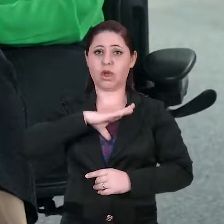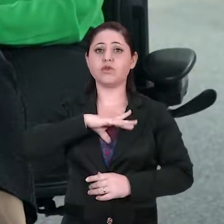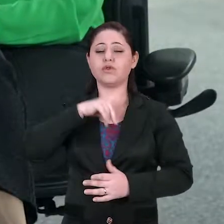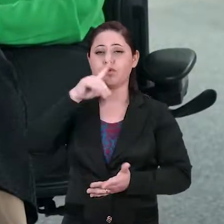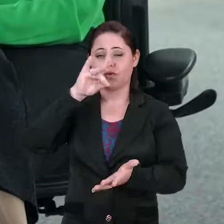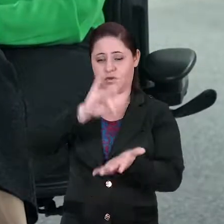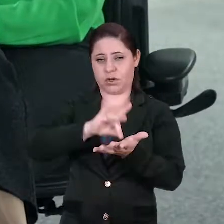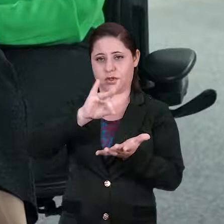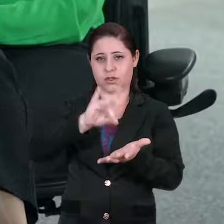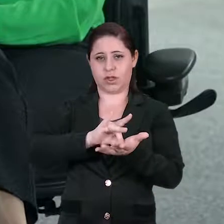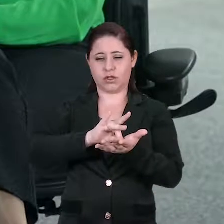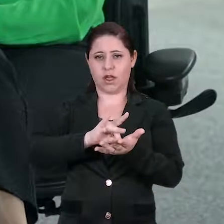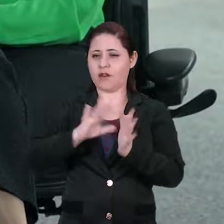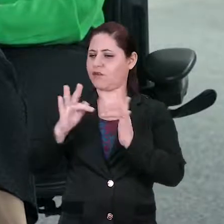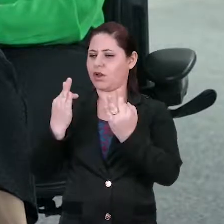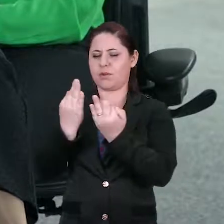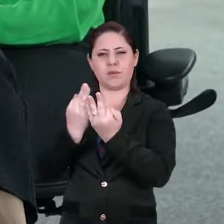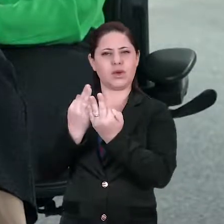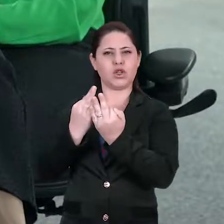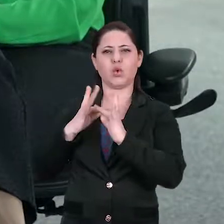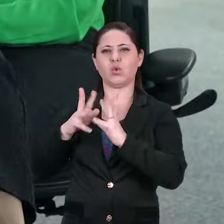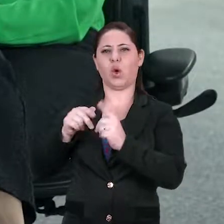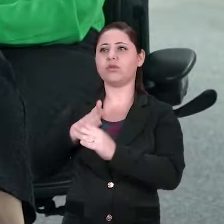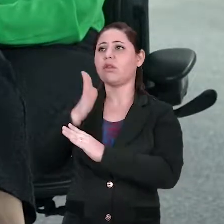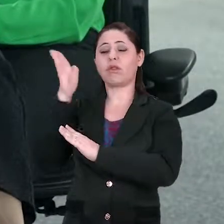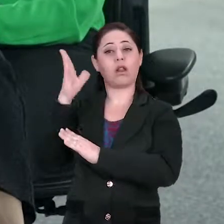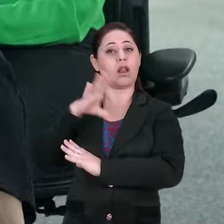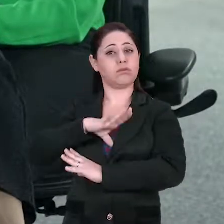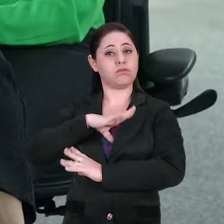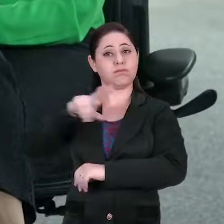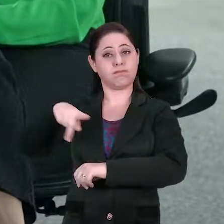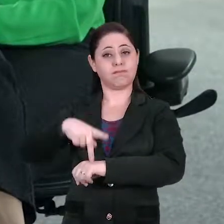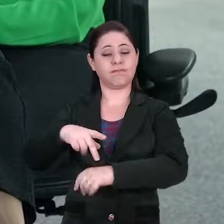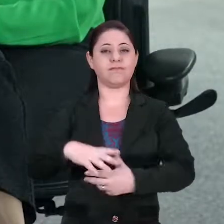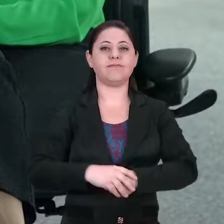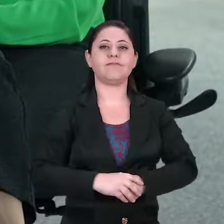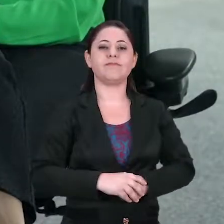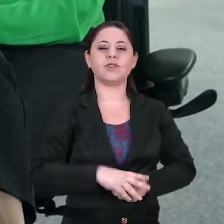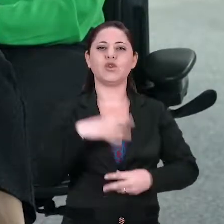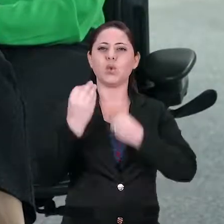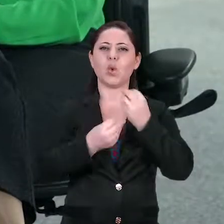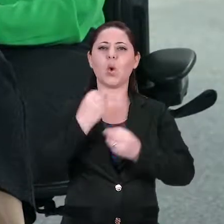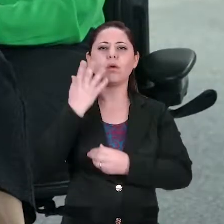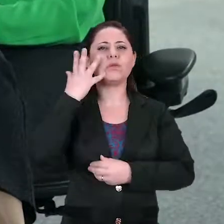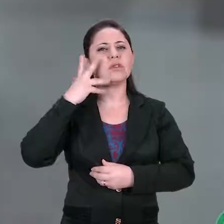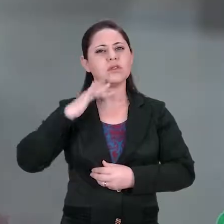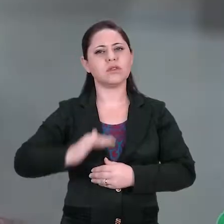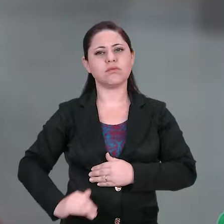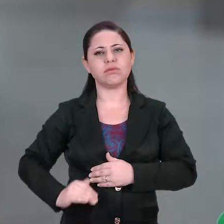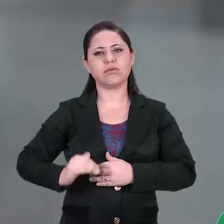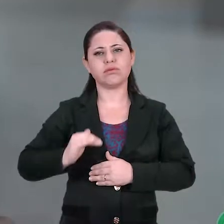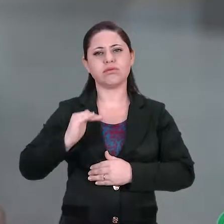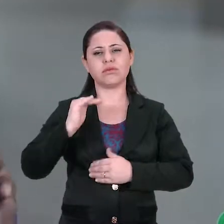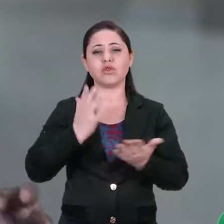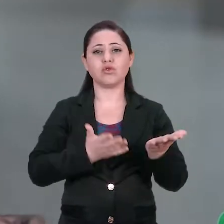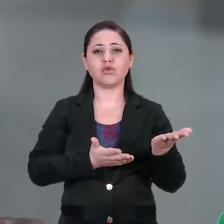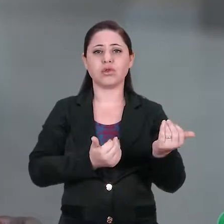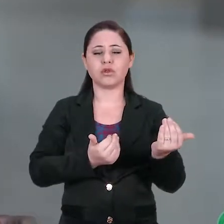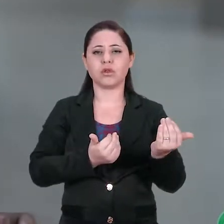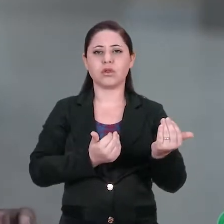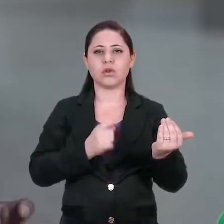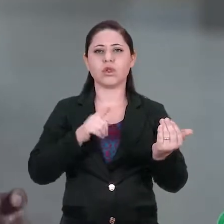pai? Era português. Português mesmo, assim, em Portugal. A família toda está lá ainda. E como é que na tua infância, depois da